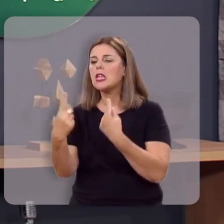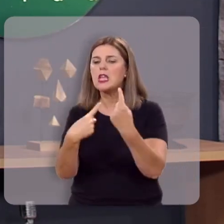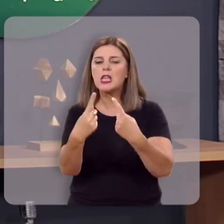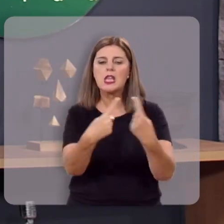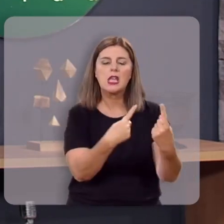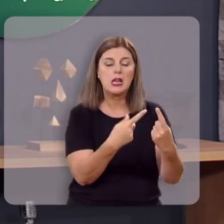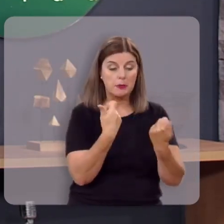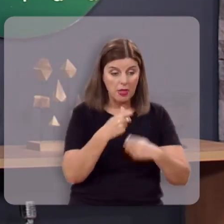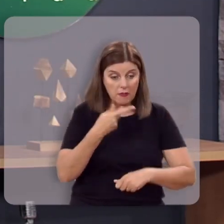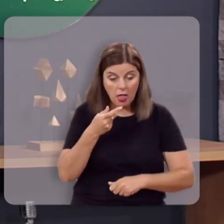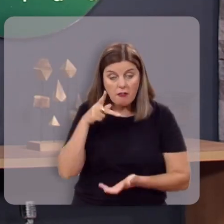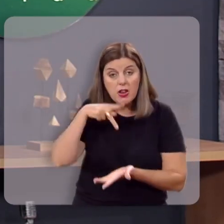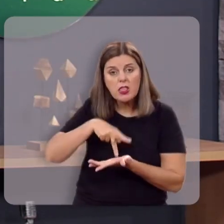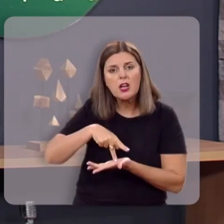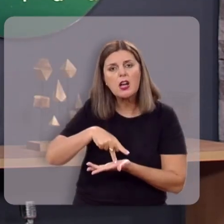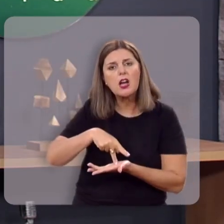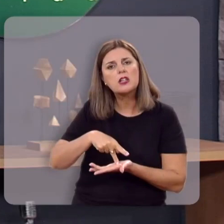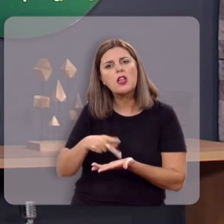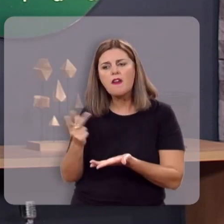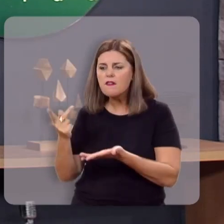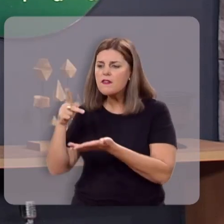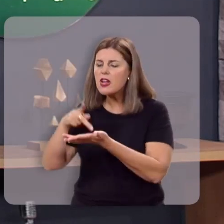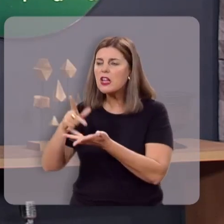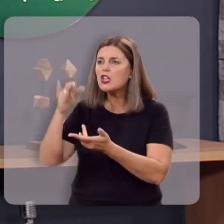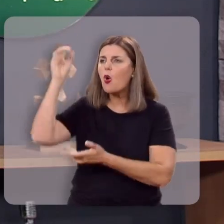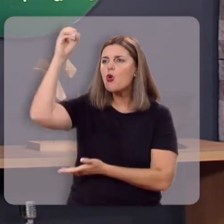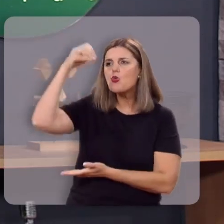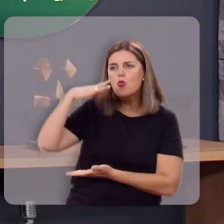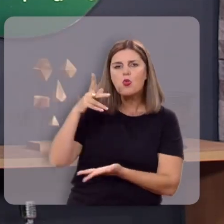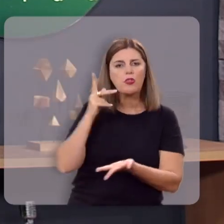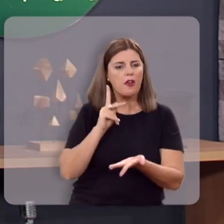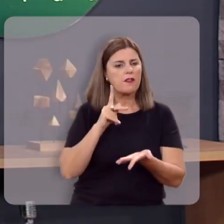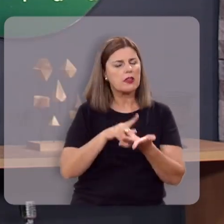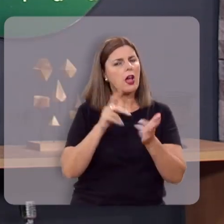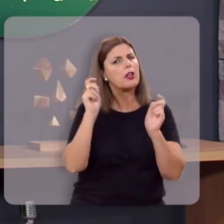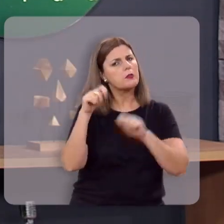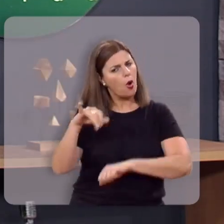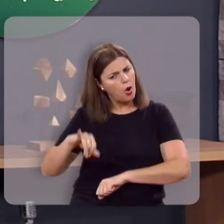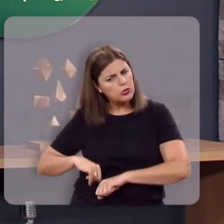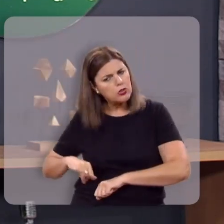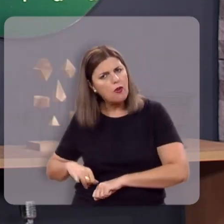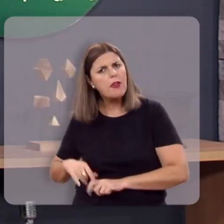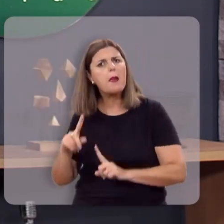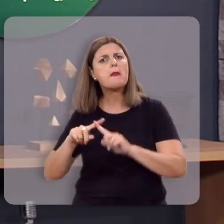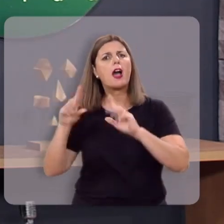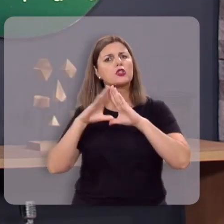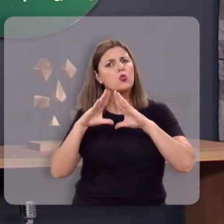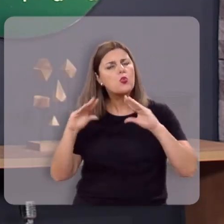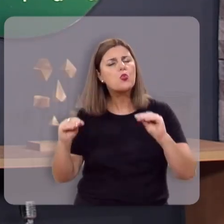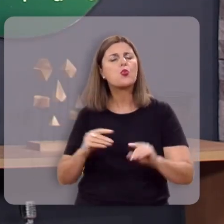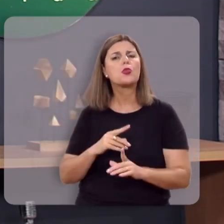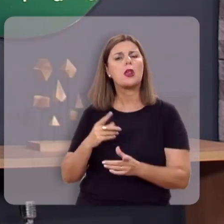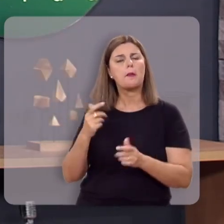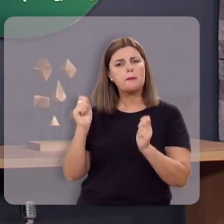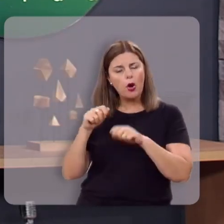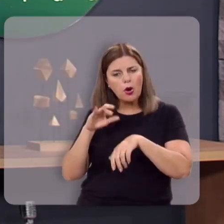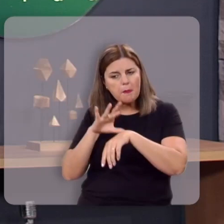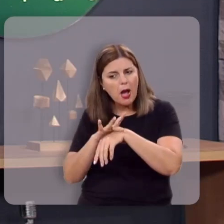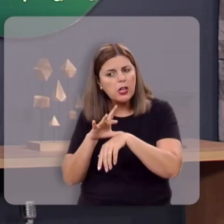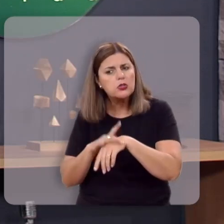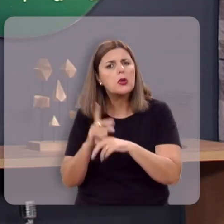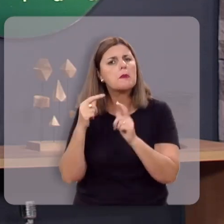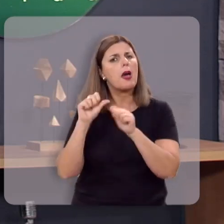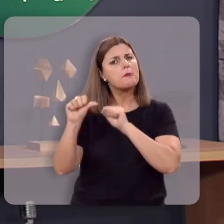verdade. A verdade. A verdade é luz, a verdade pode doer, mas ela cura. A verdade pode